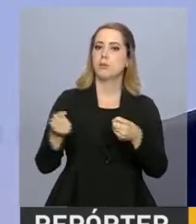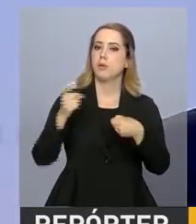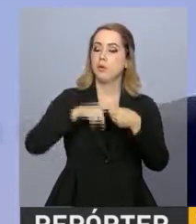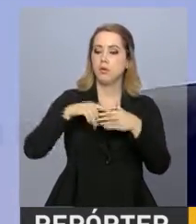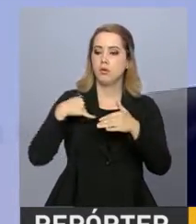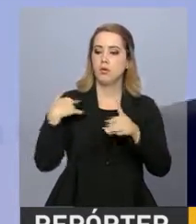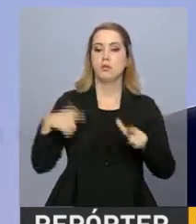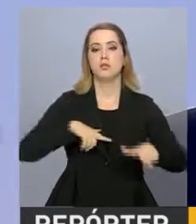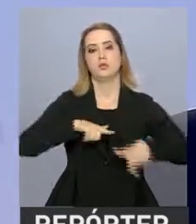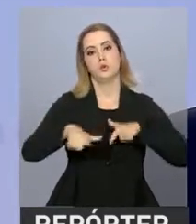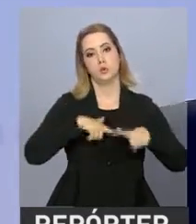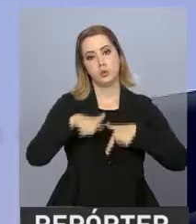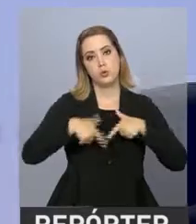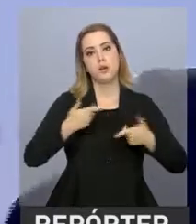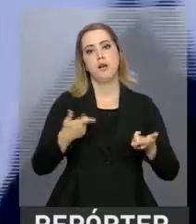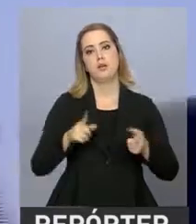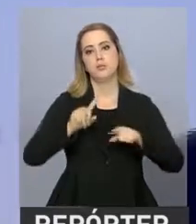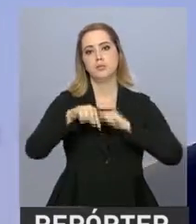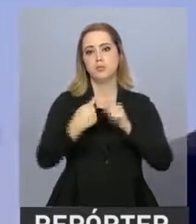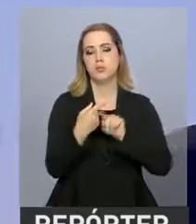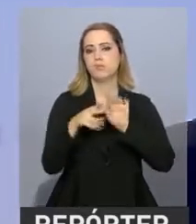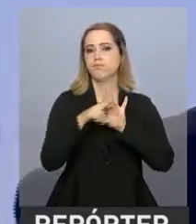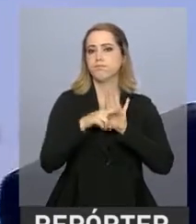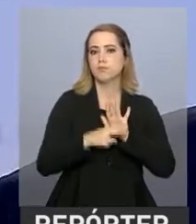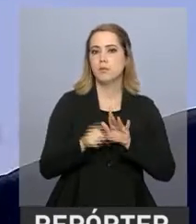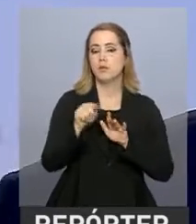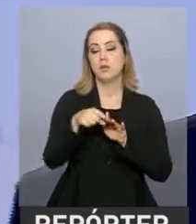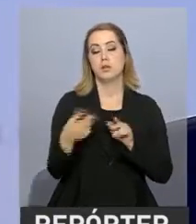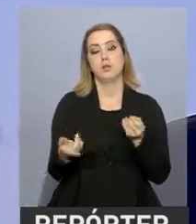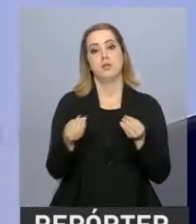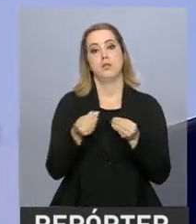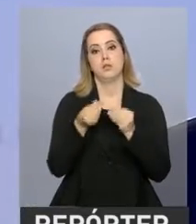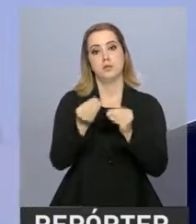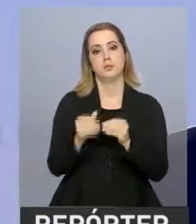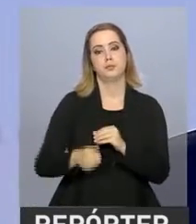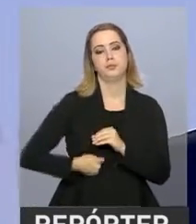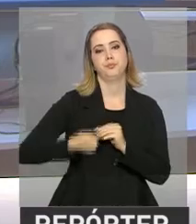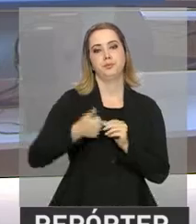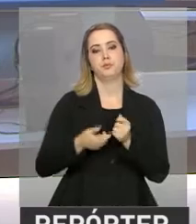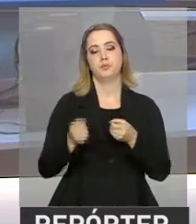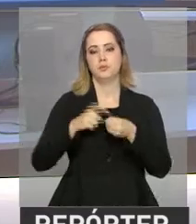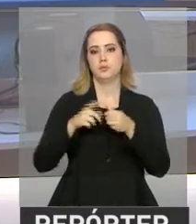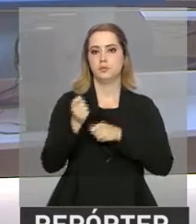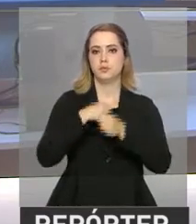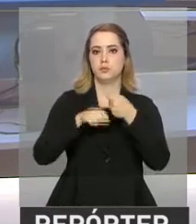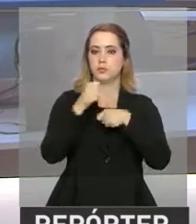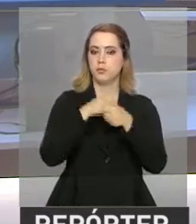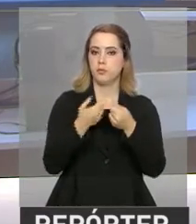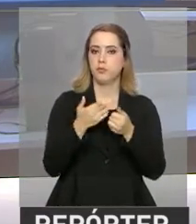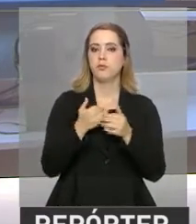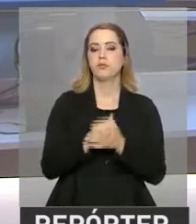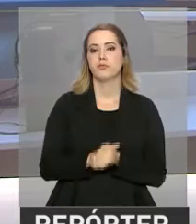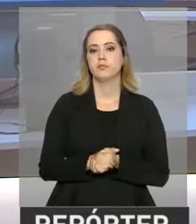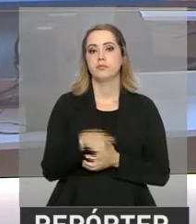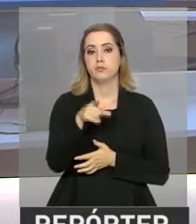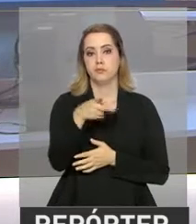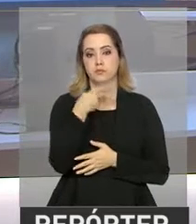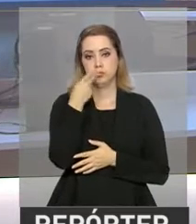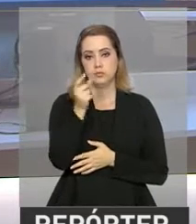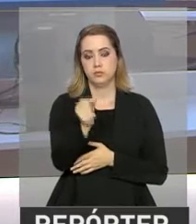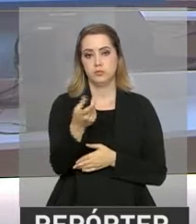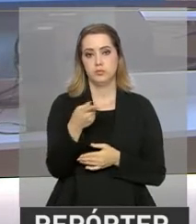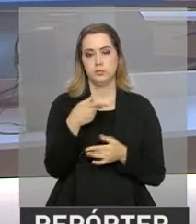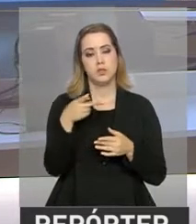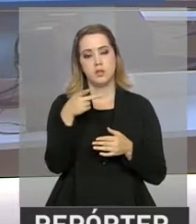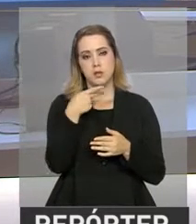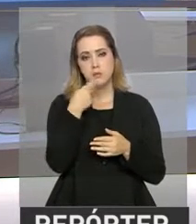E isso vai, por outro lado, reforçar a retomada do crescimento. O ministro também